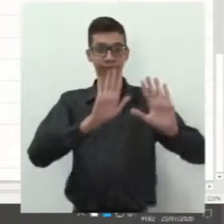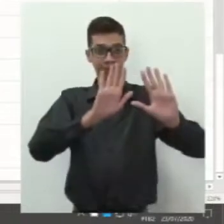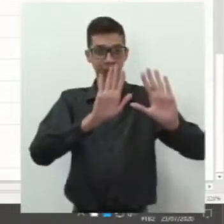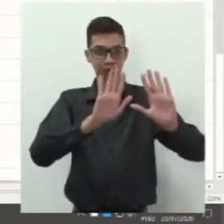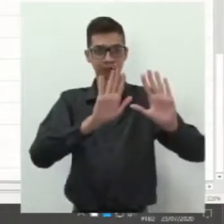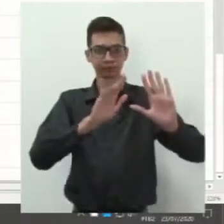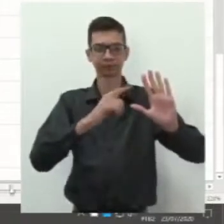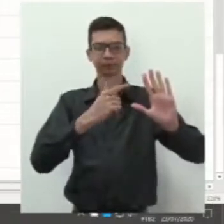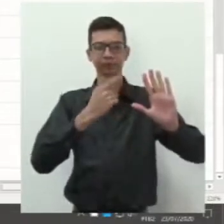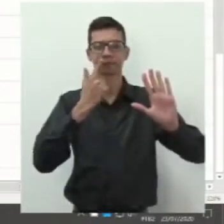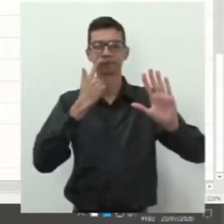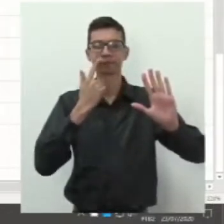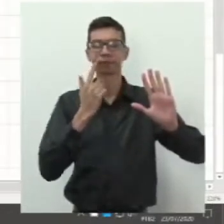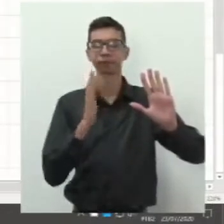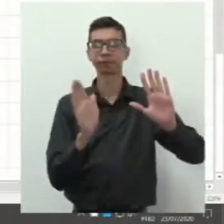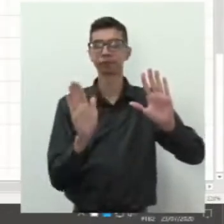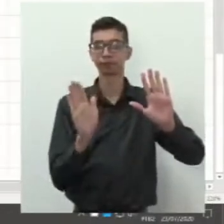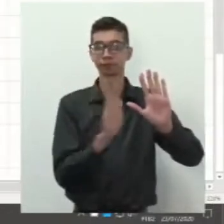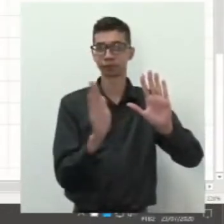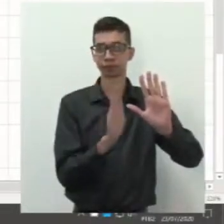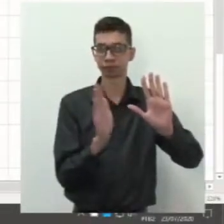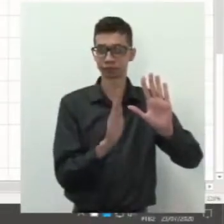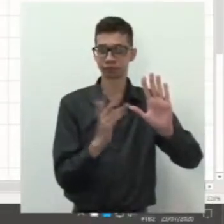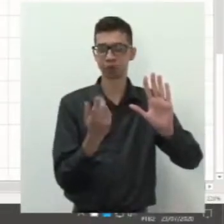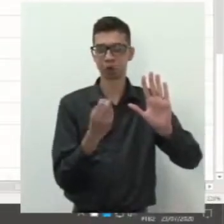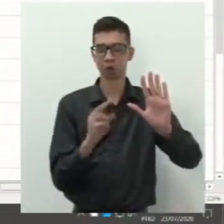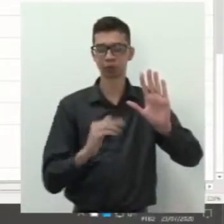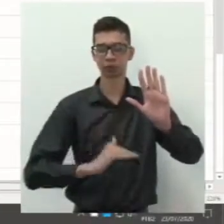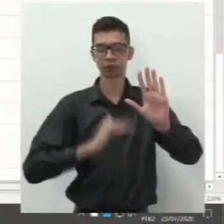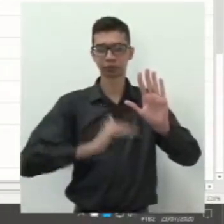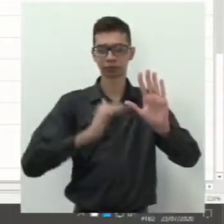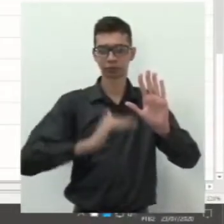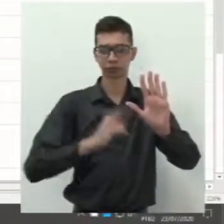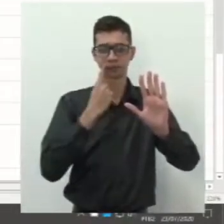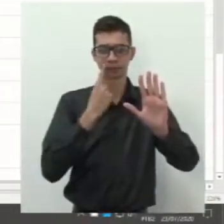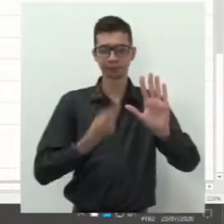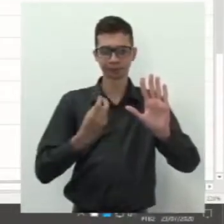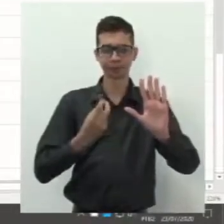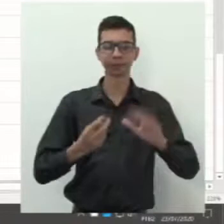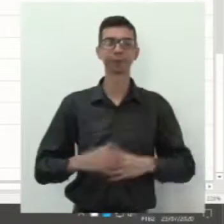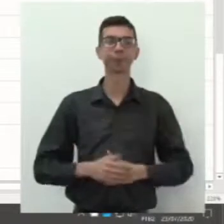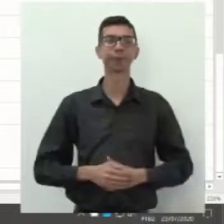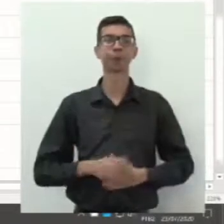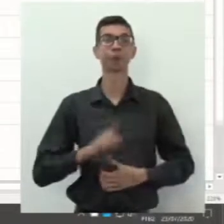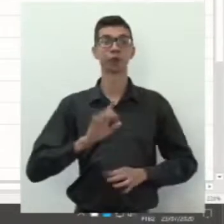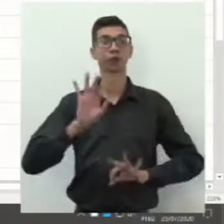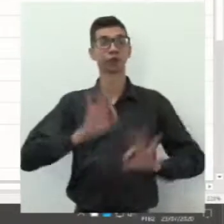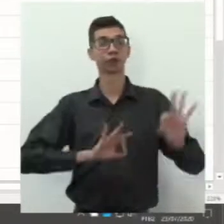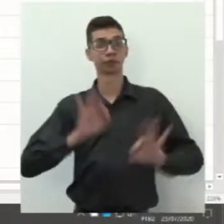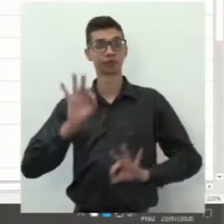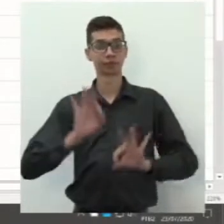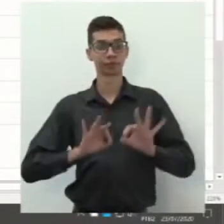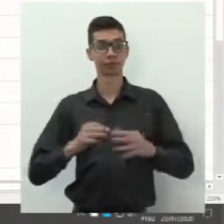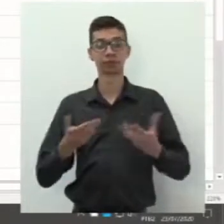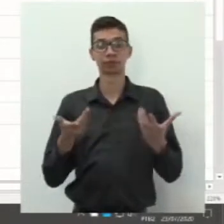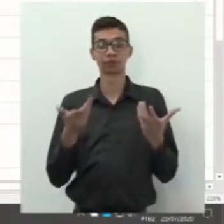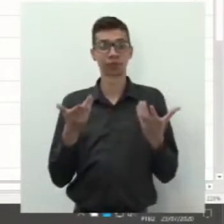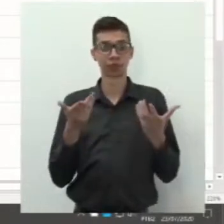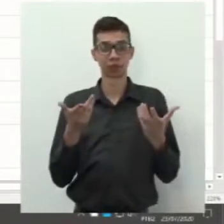aqui. Tô arrastando para o lado, tá congelado ali, tá? Então, se você quiser fazer um